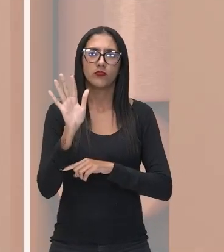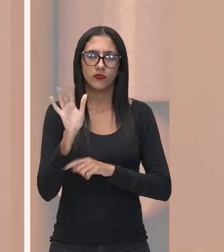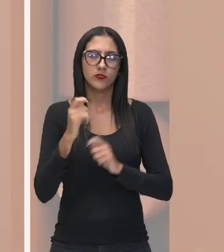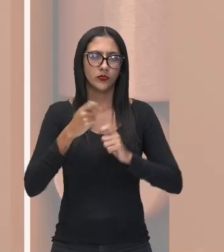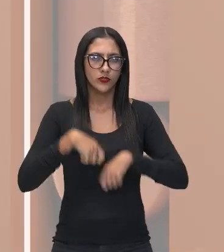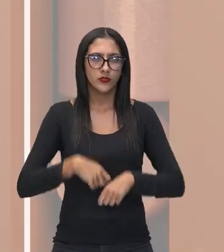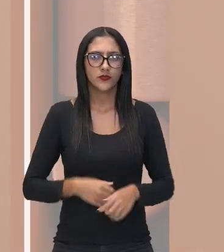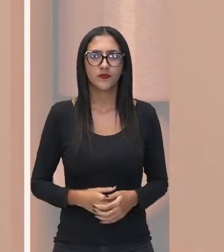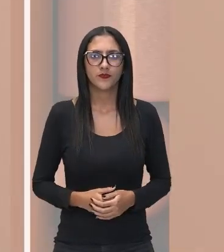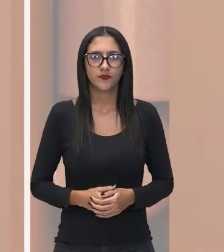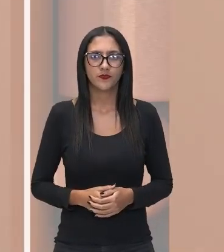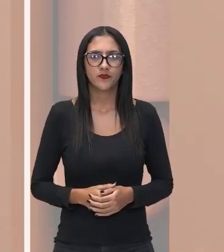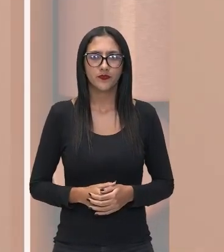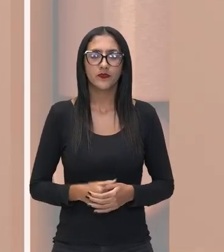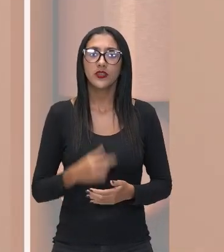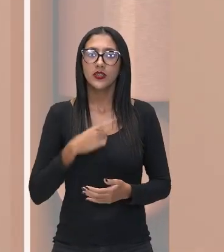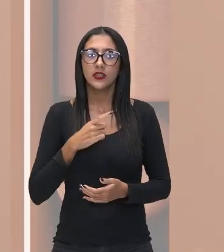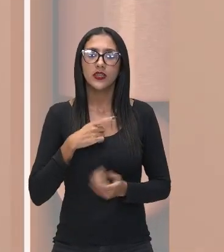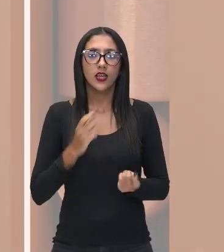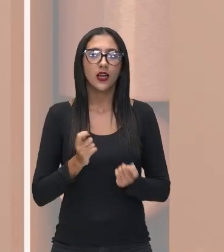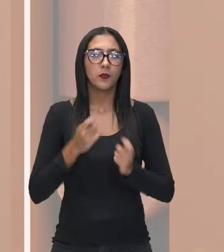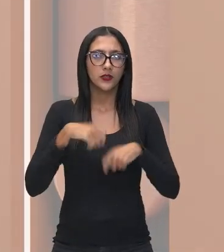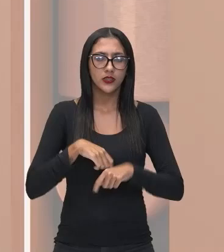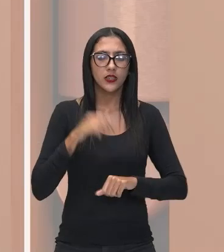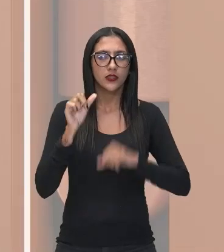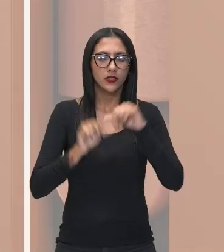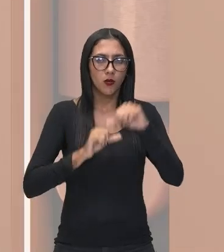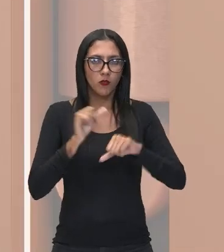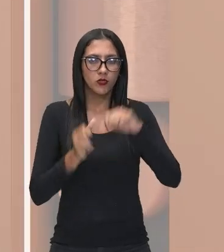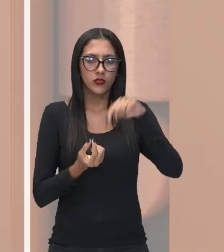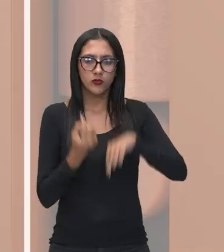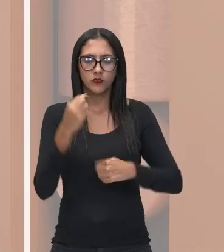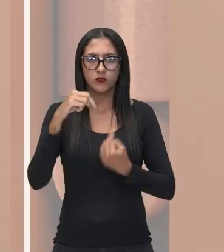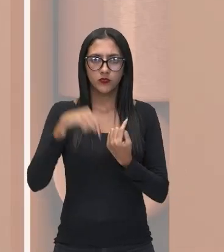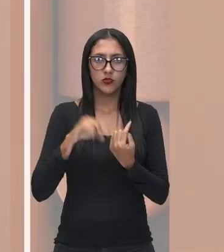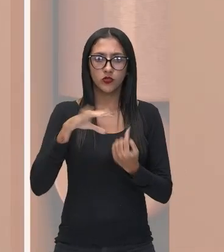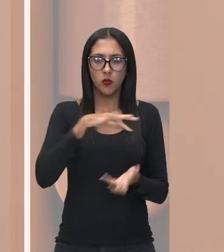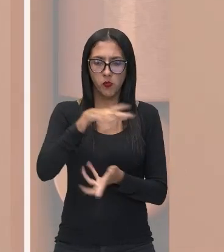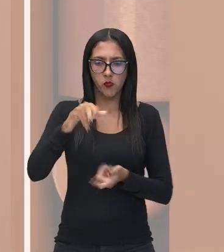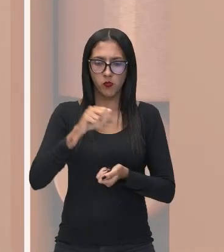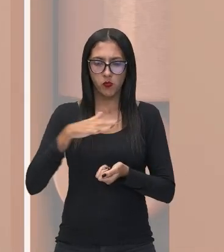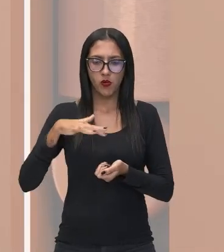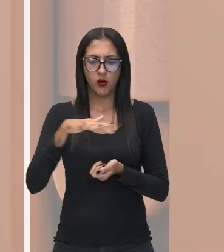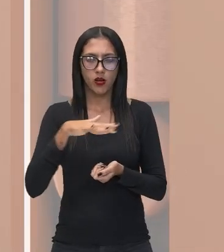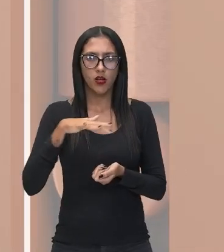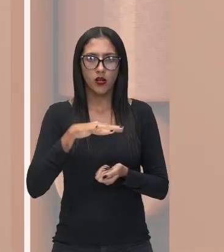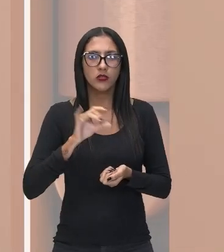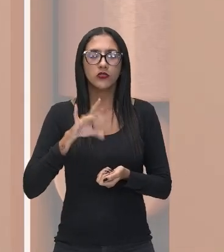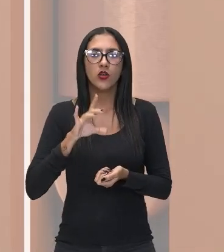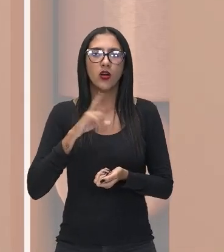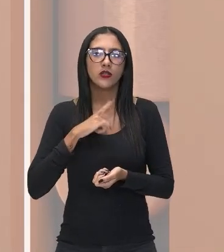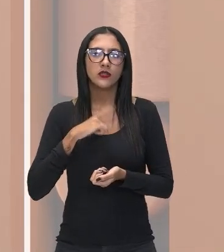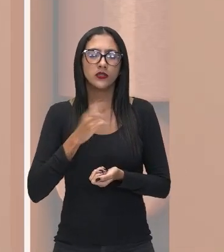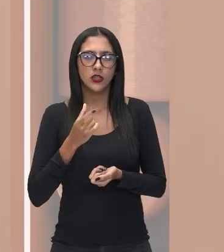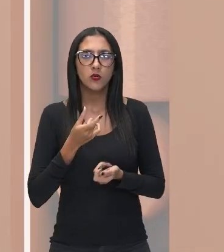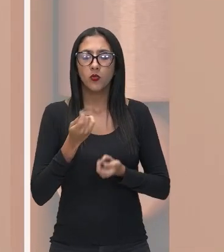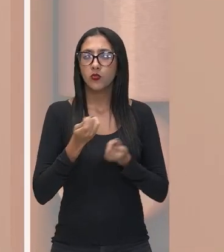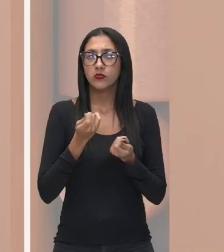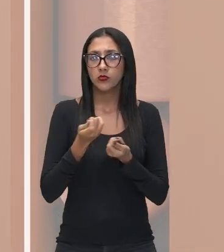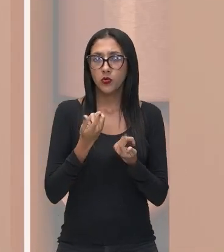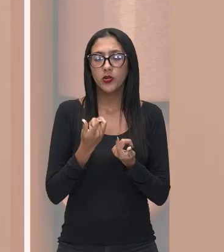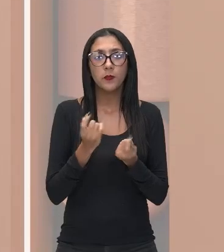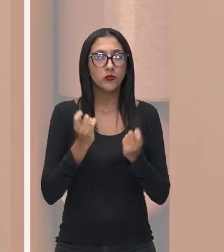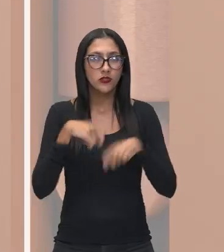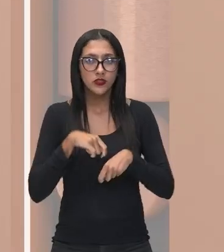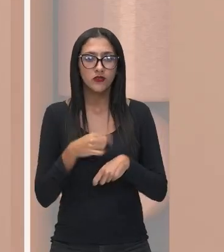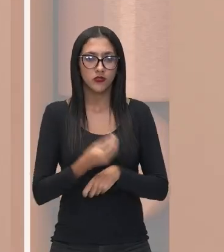Então, permitindo que fique na superfície somente aquilo que é necessário, né, para a sobrevivência